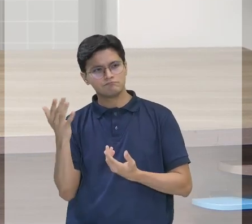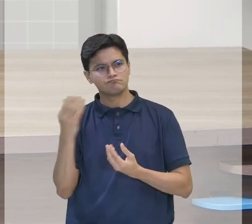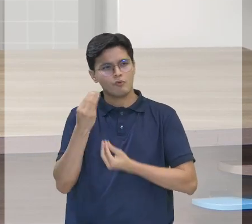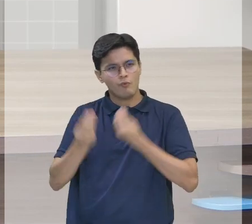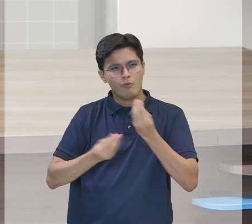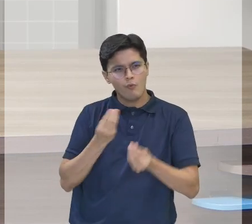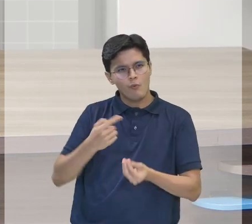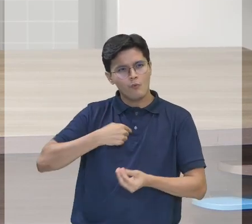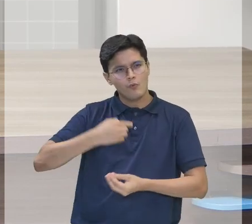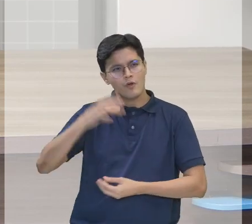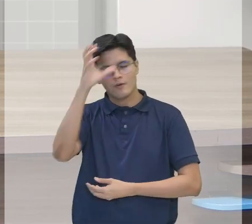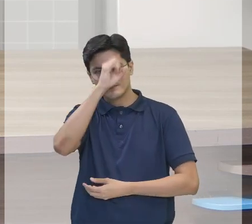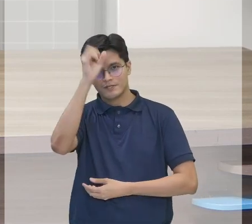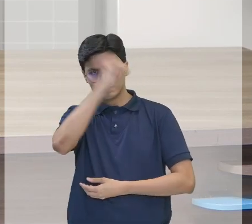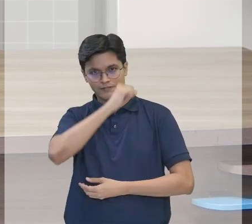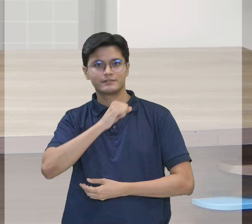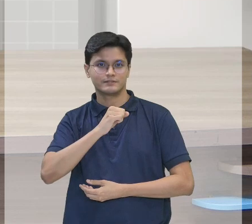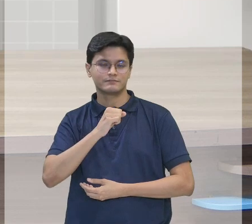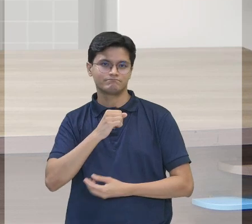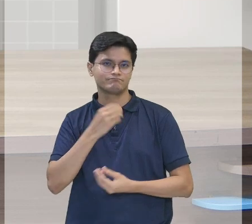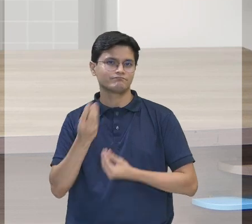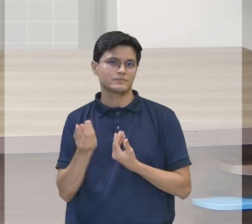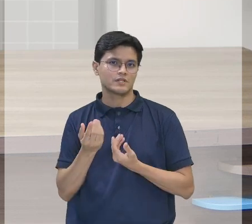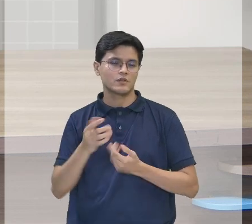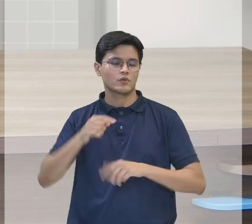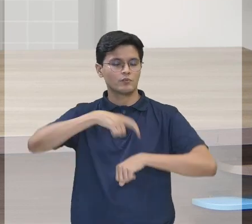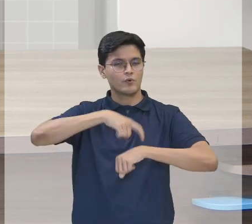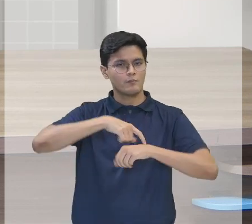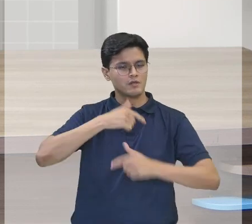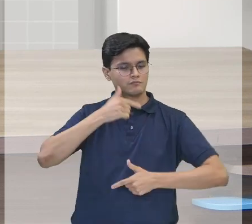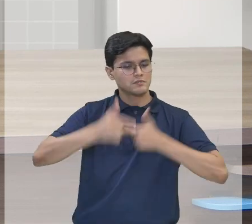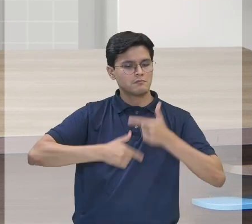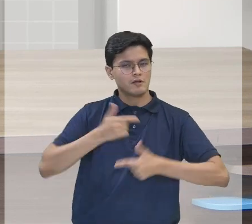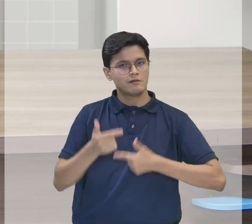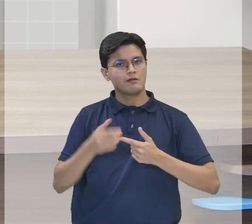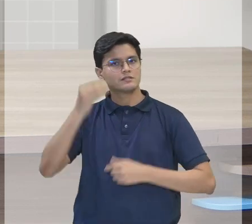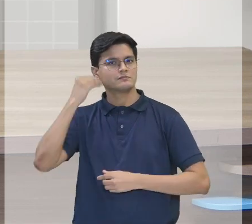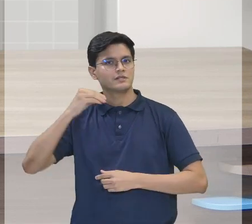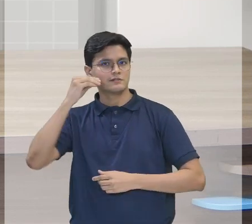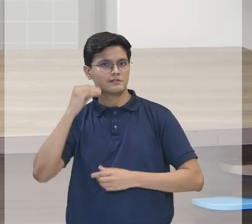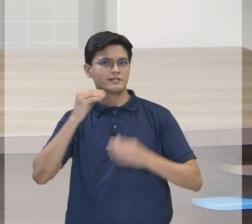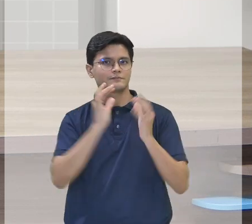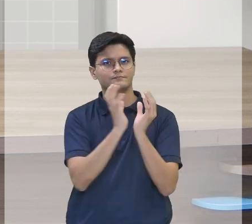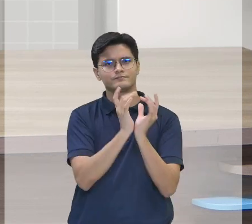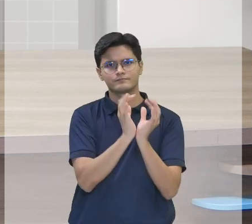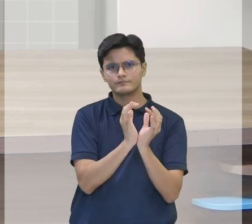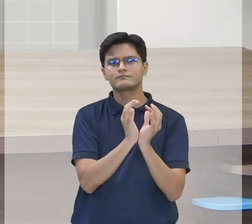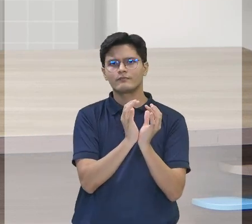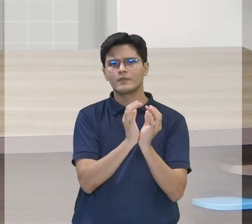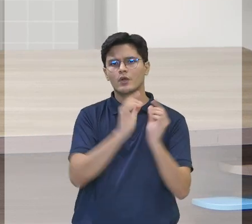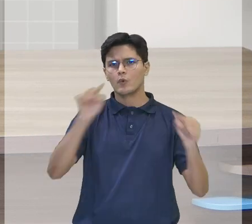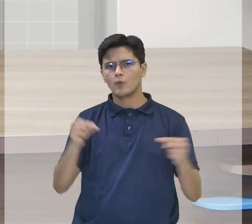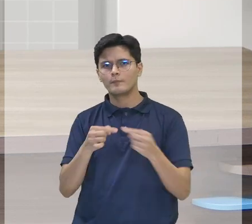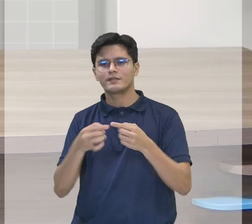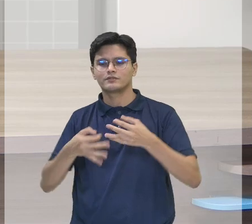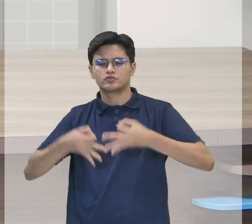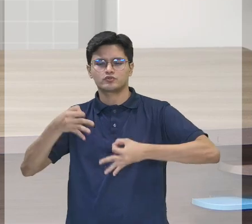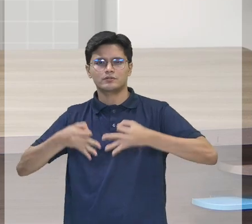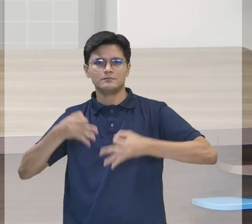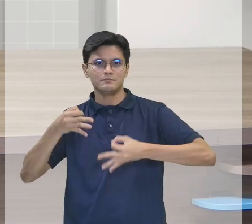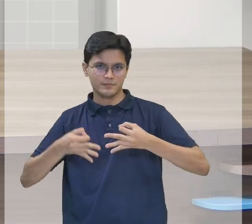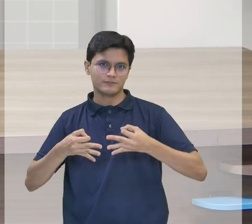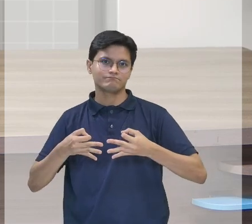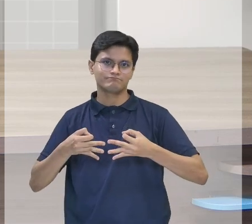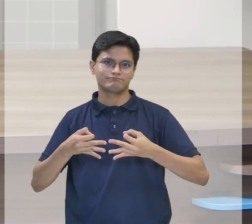gente trabalha as experiências metacognitivas, a gente julga. Olha só, a gente emprega